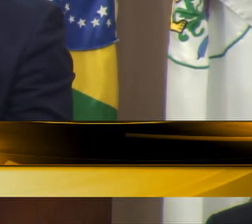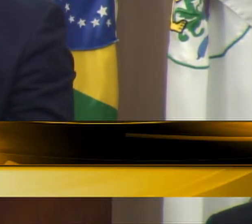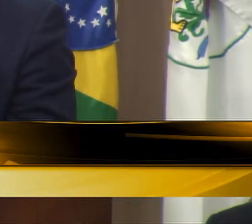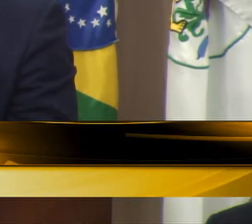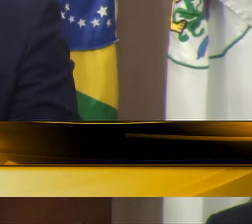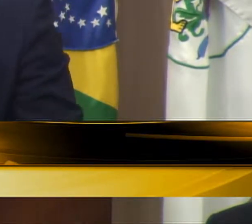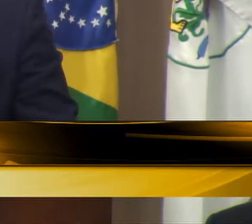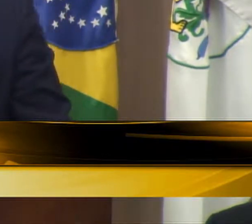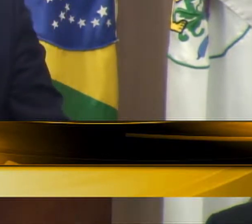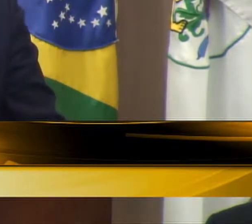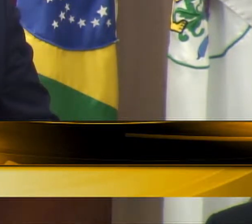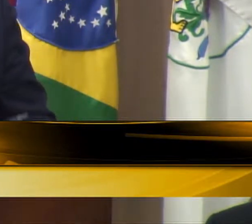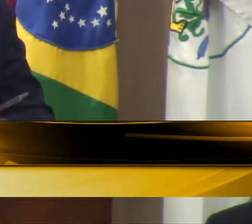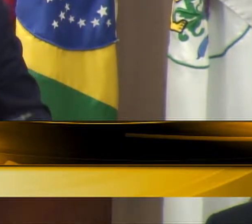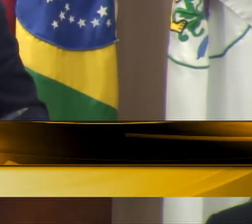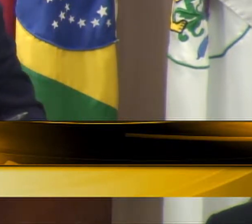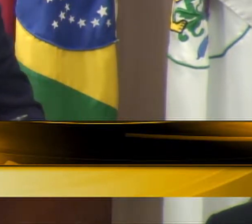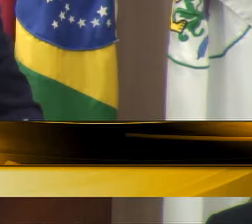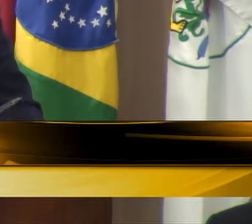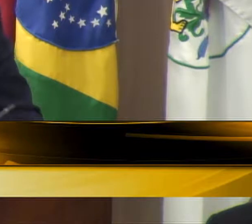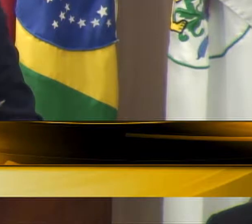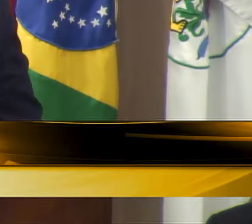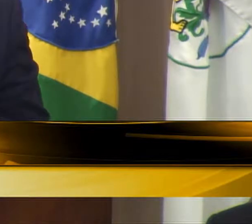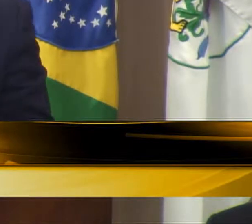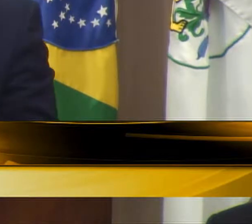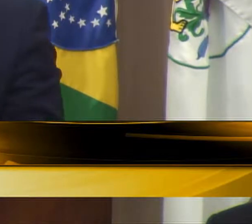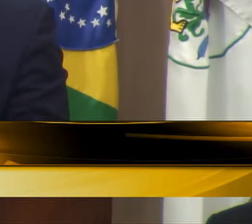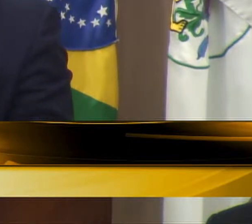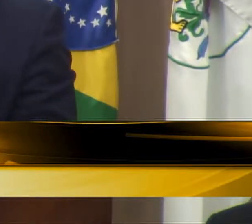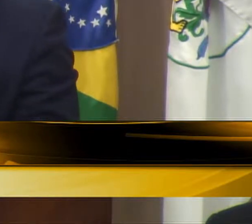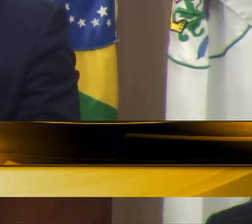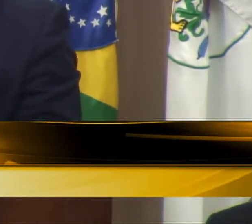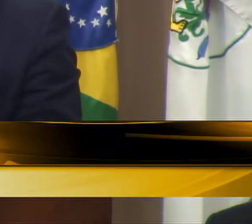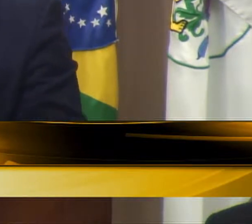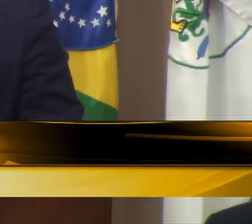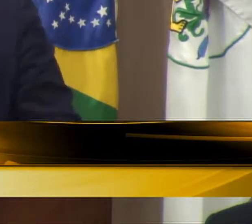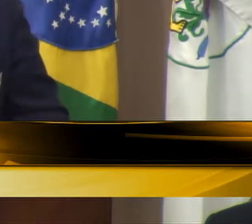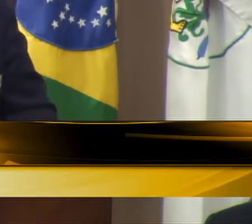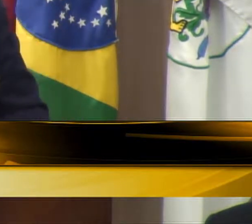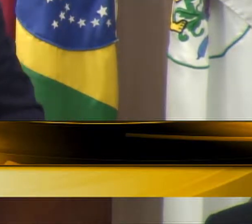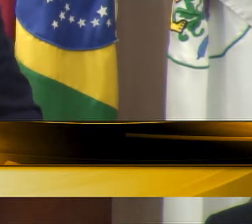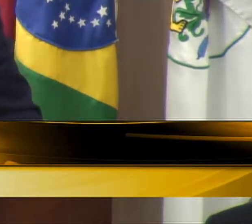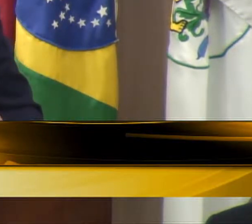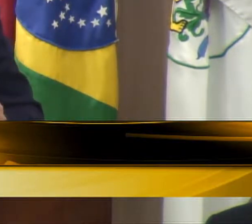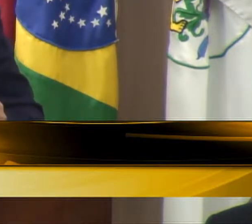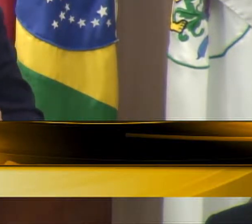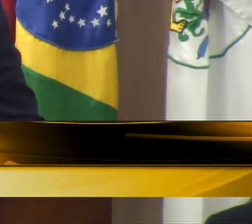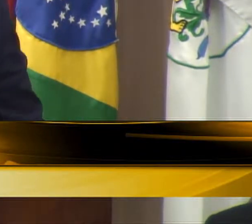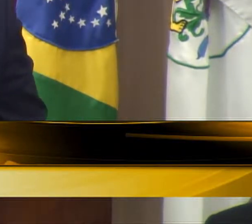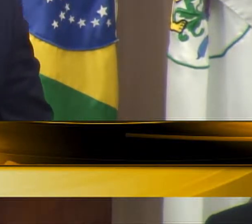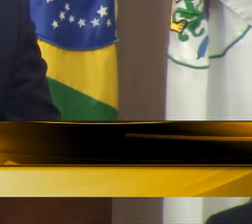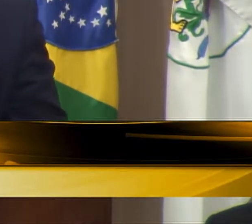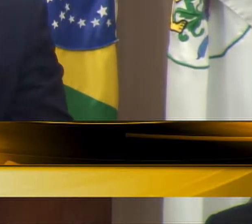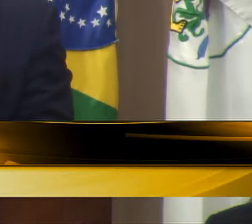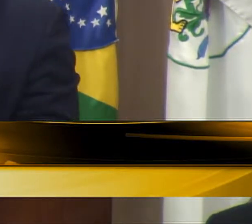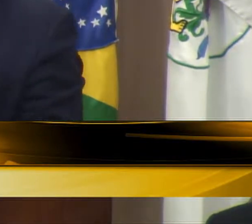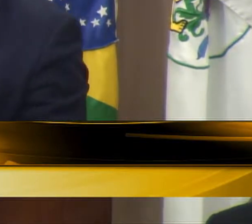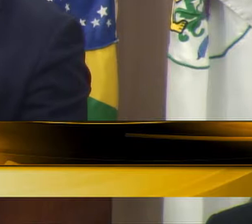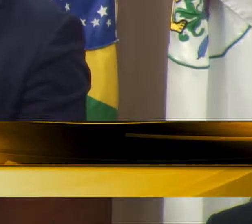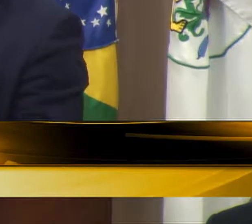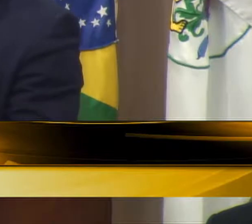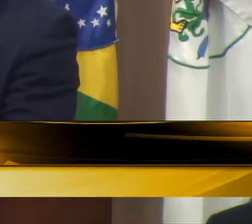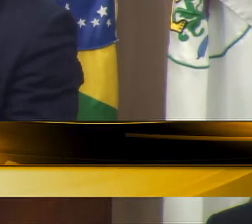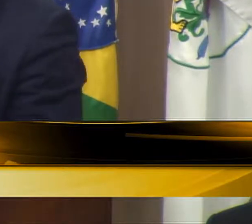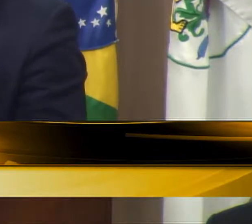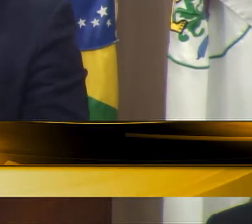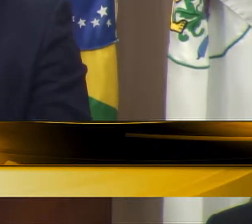às vezes, o quanto vocês médicos fazem diferença nessas pequenas coisas, com um sorriso, com um momento de atenção. Olha